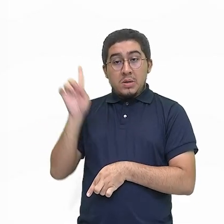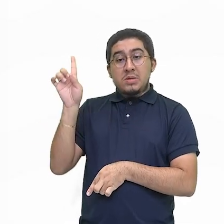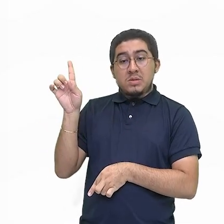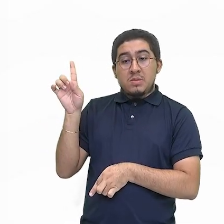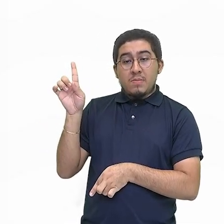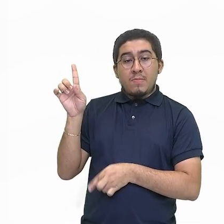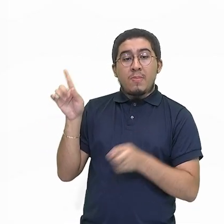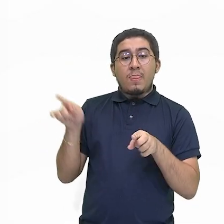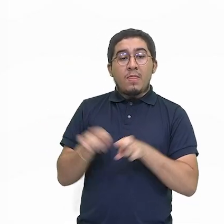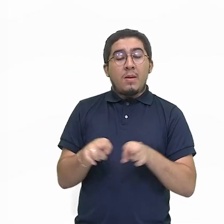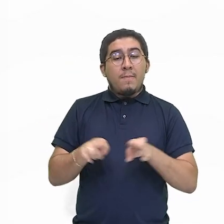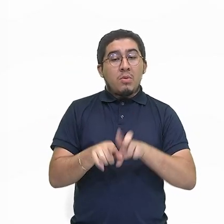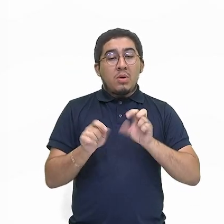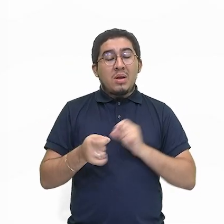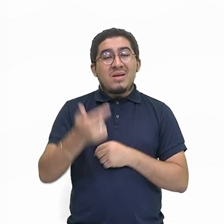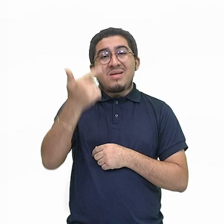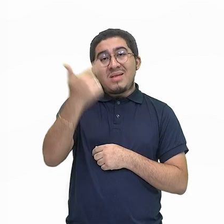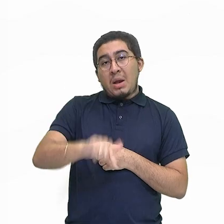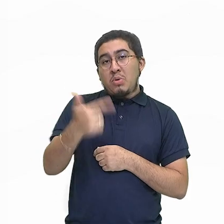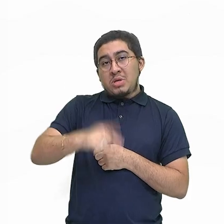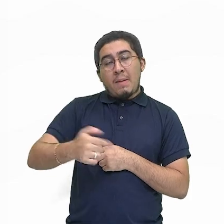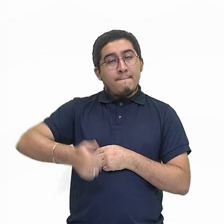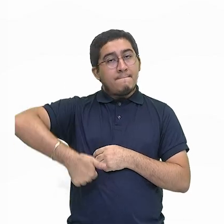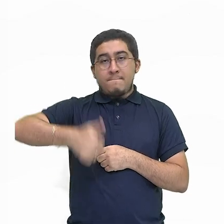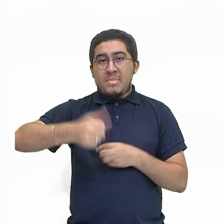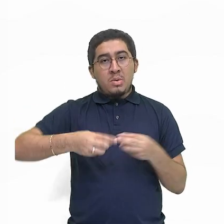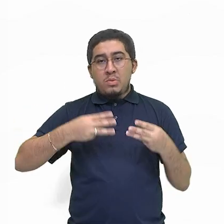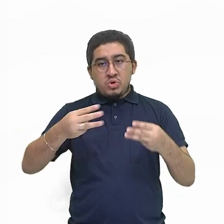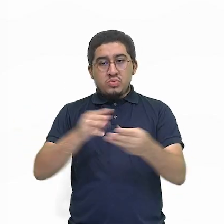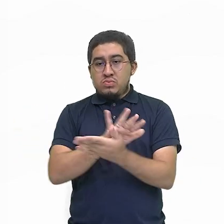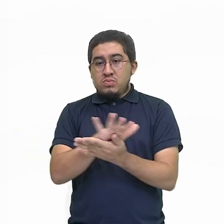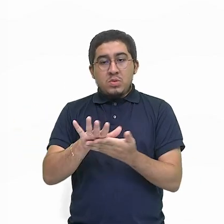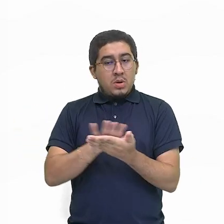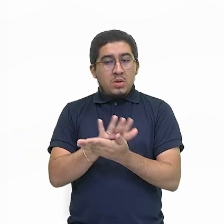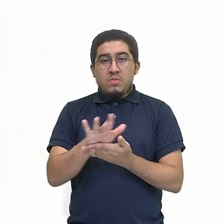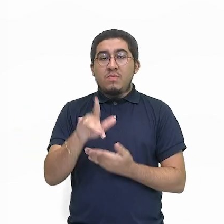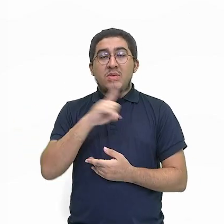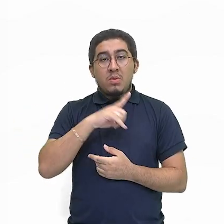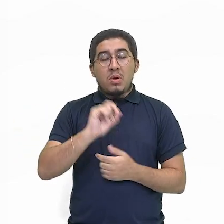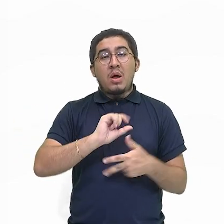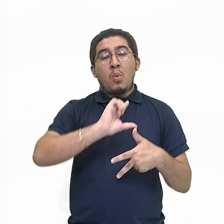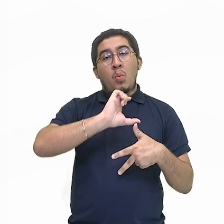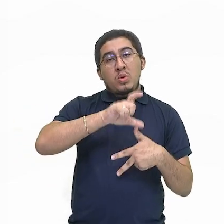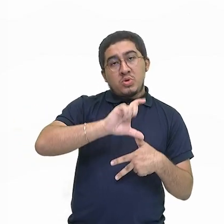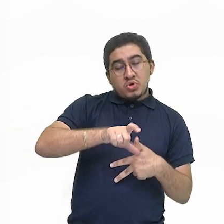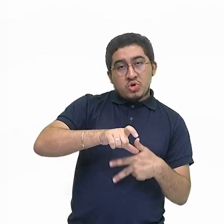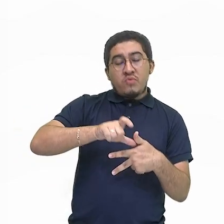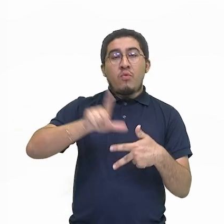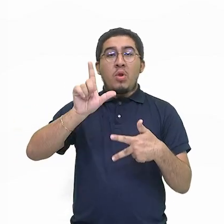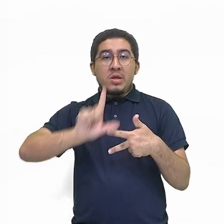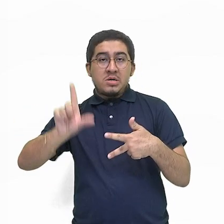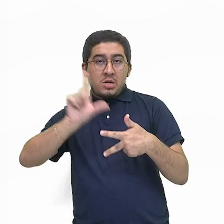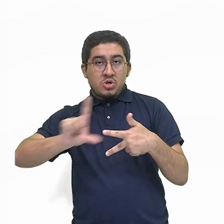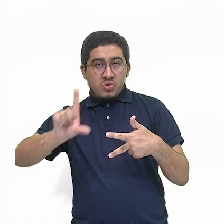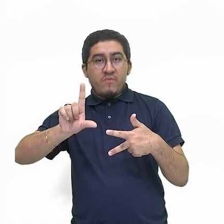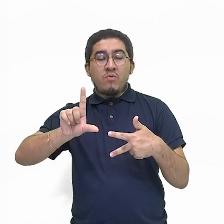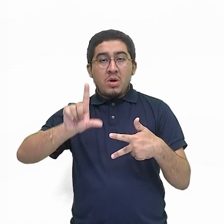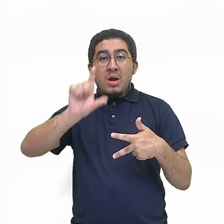presidencialismo, não existe primeiro-ministro. Existem os poderes executivos, legislativos, que